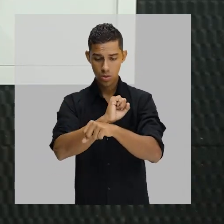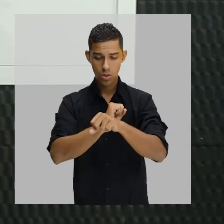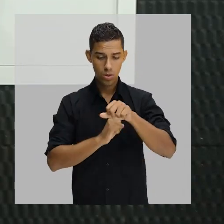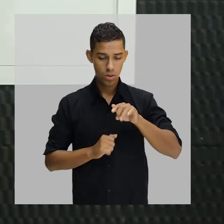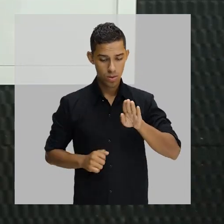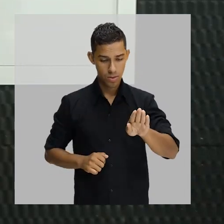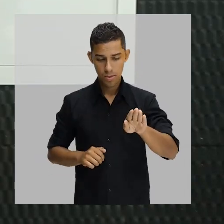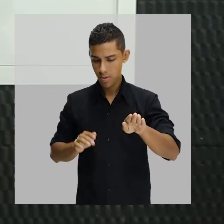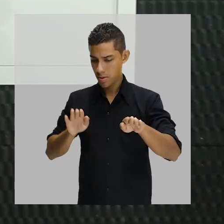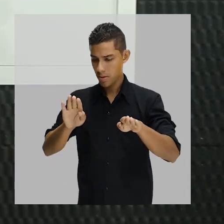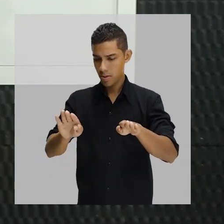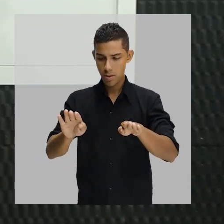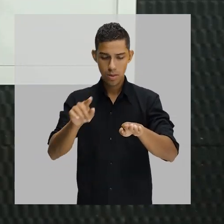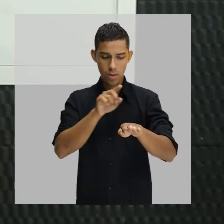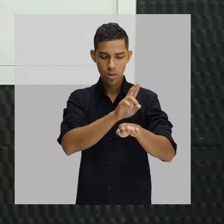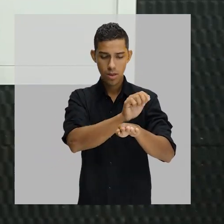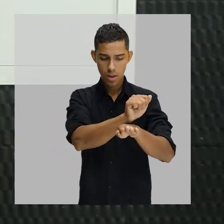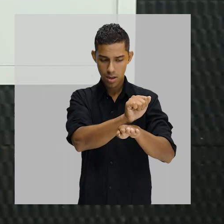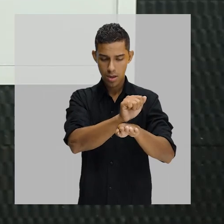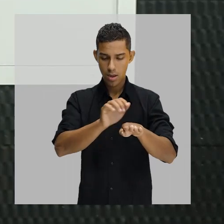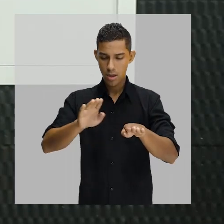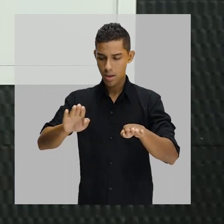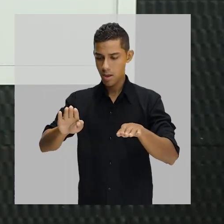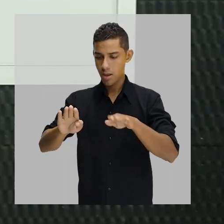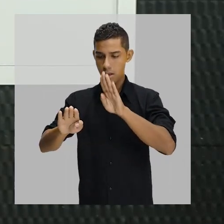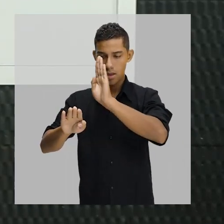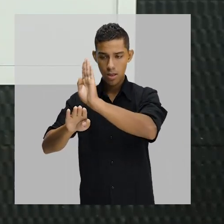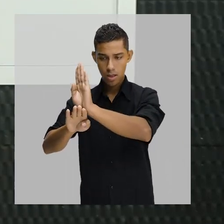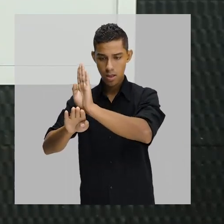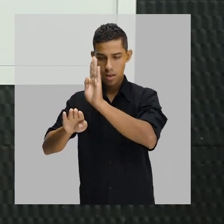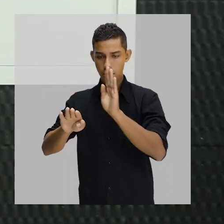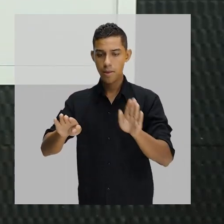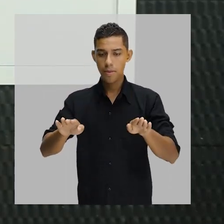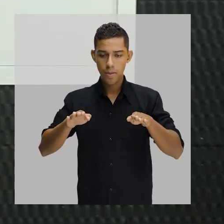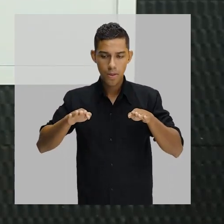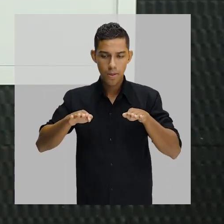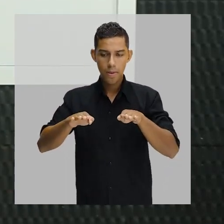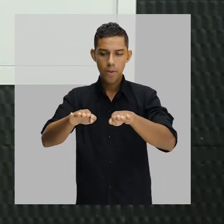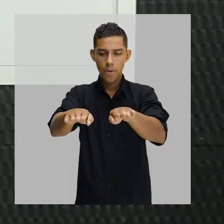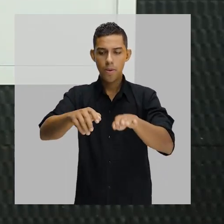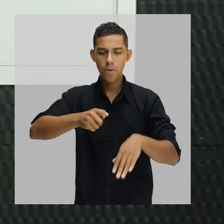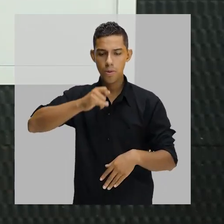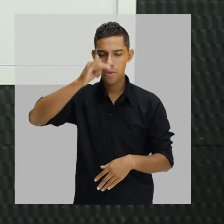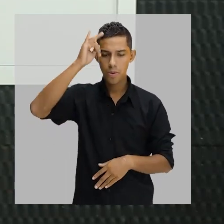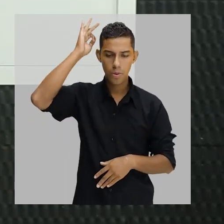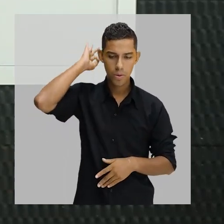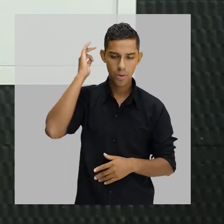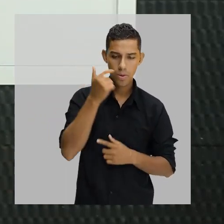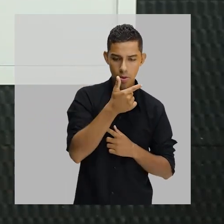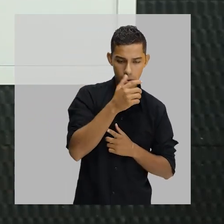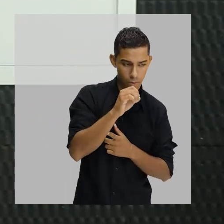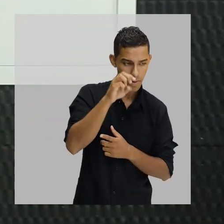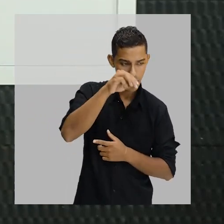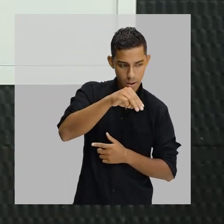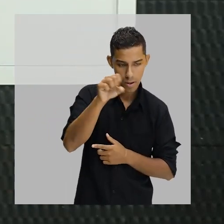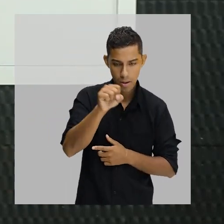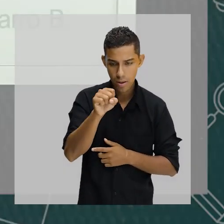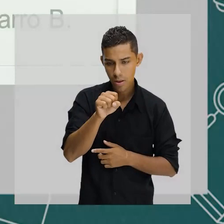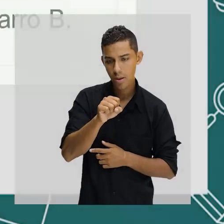B, movem-se em uma pista retilínea com velocidades constantes de 20 e 30,